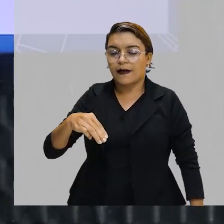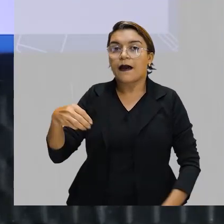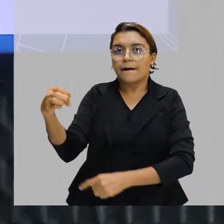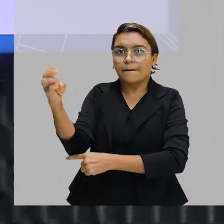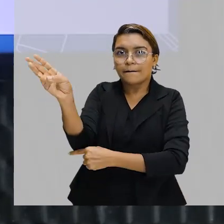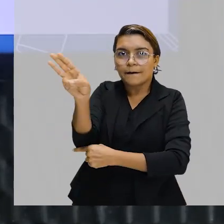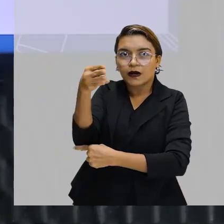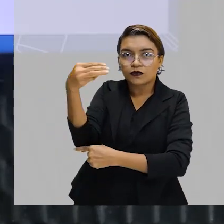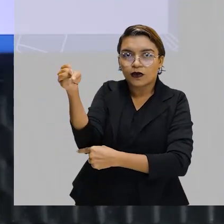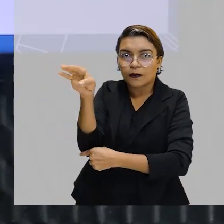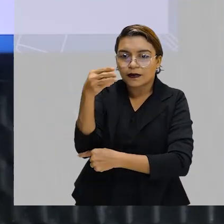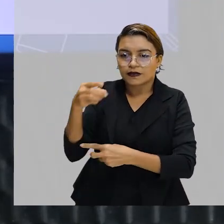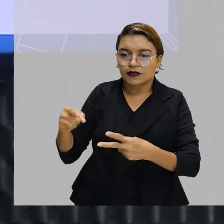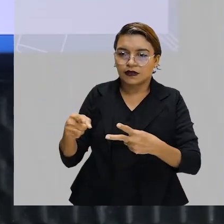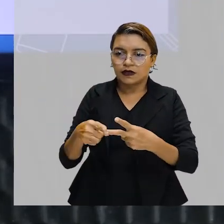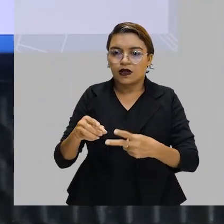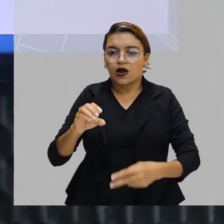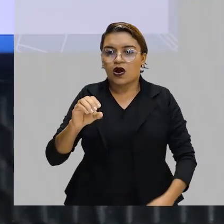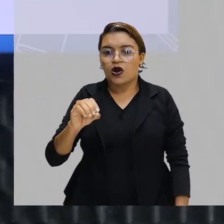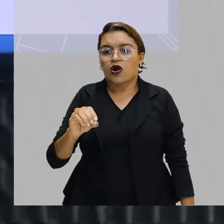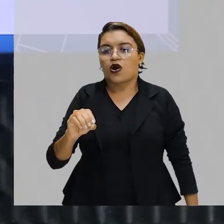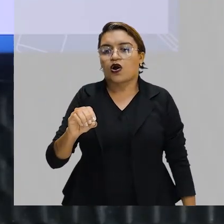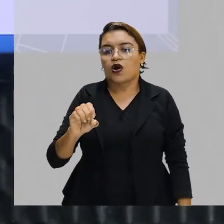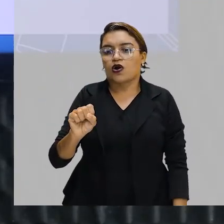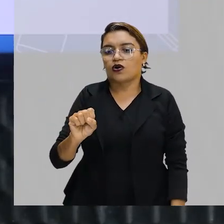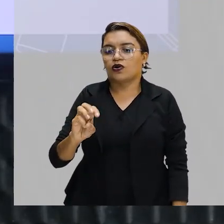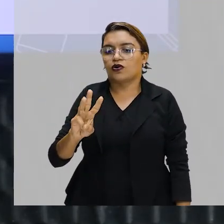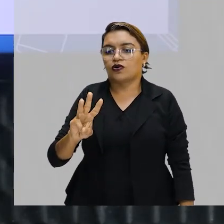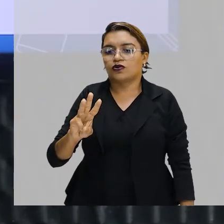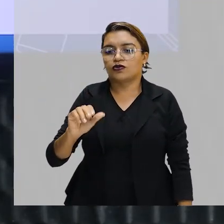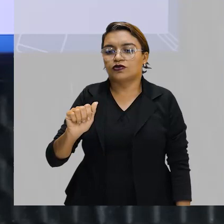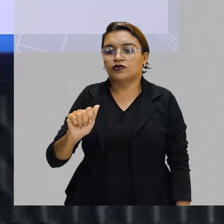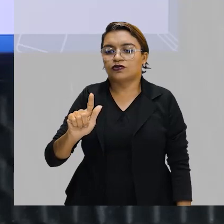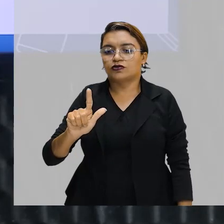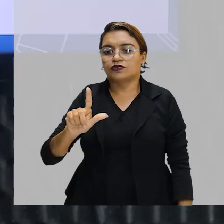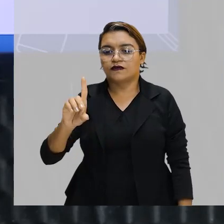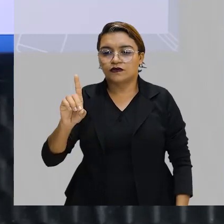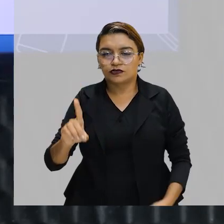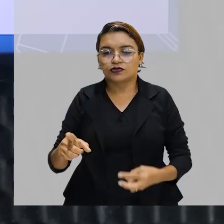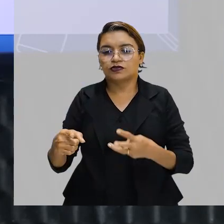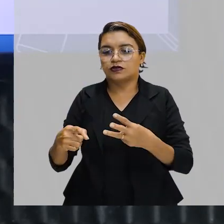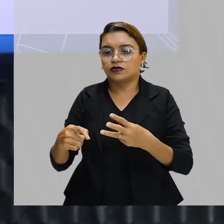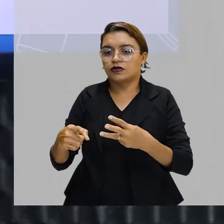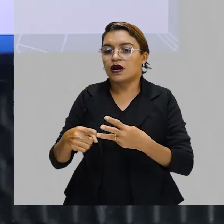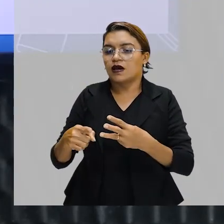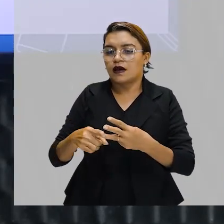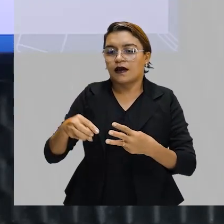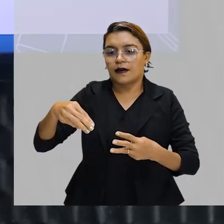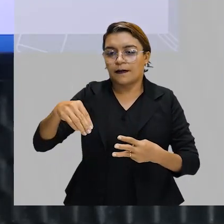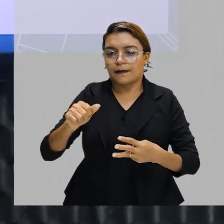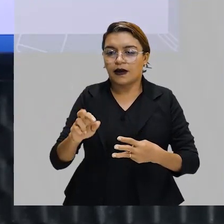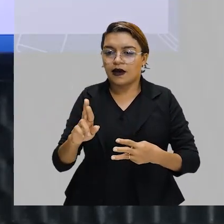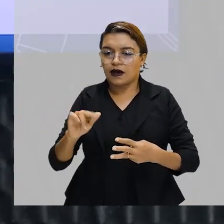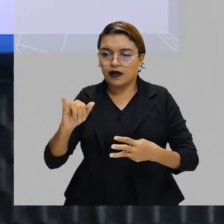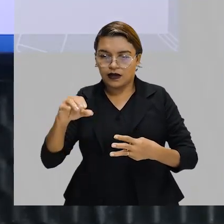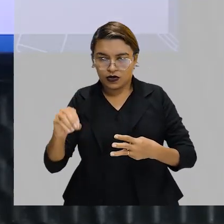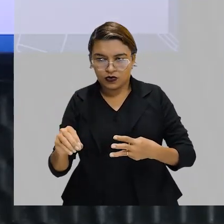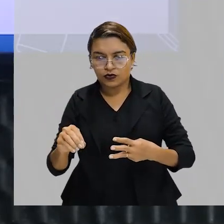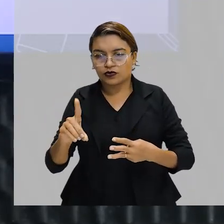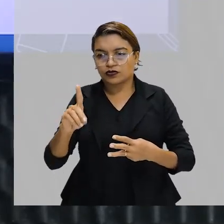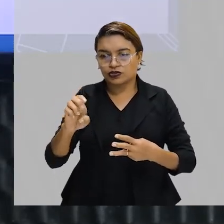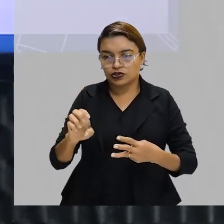aqui nessa foto. São as pessoas que se destacaram nesse primeiro momento de ruptura.